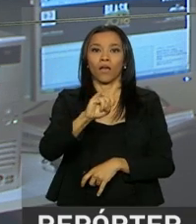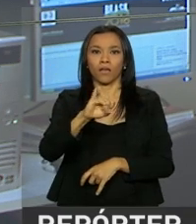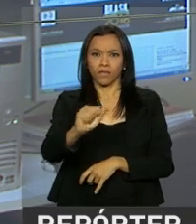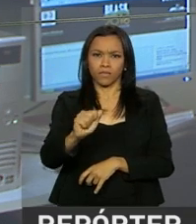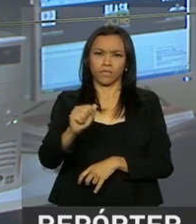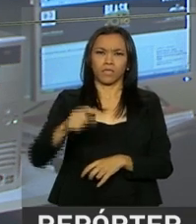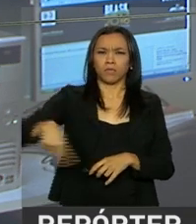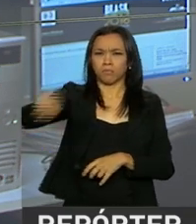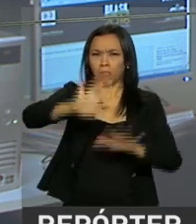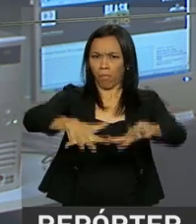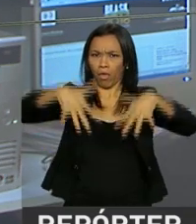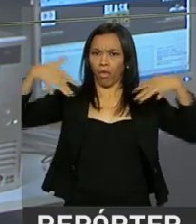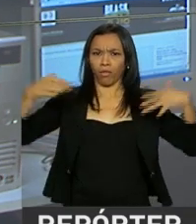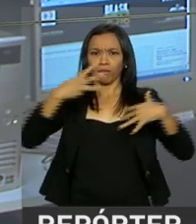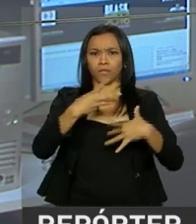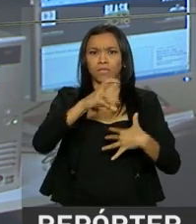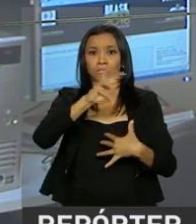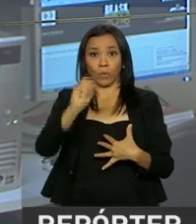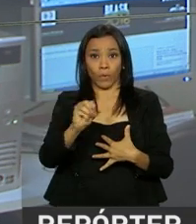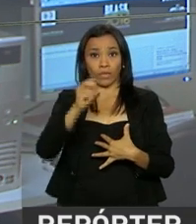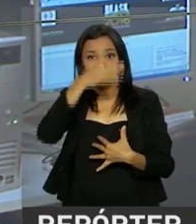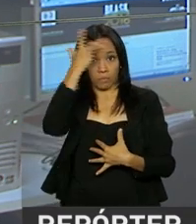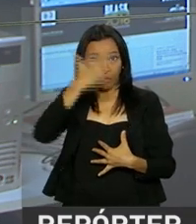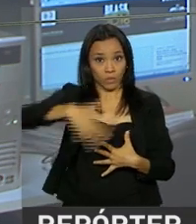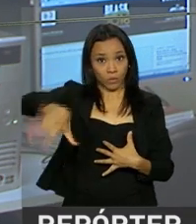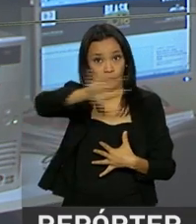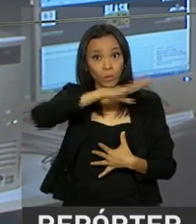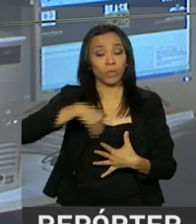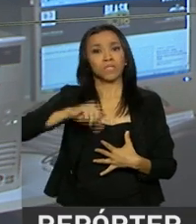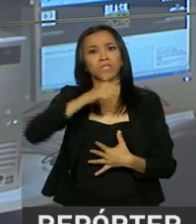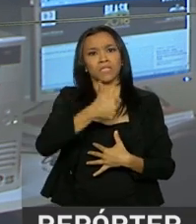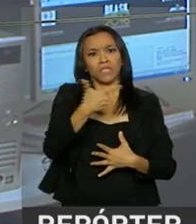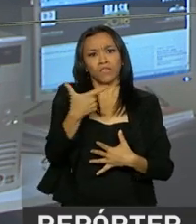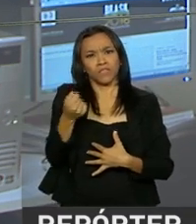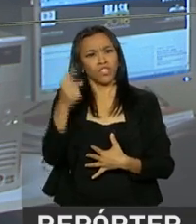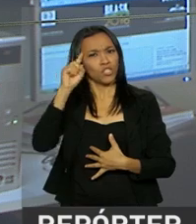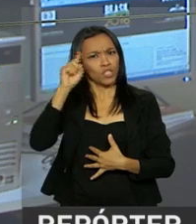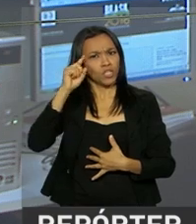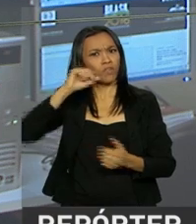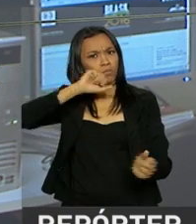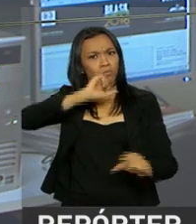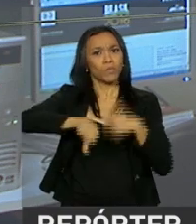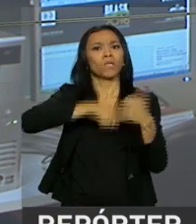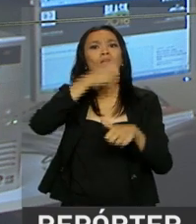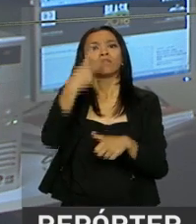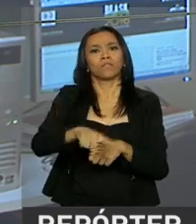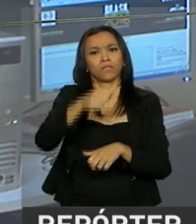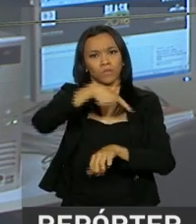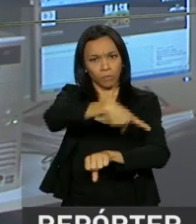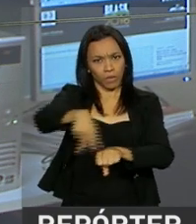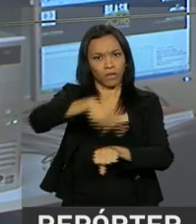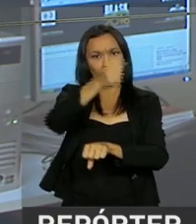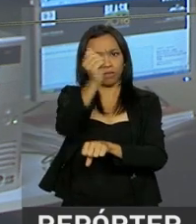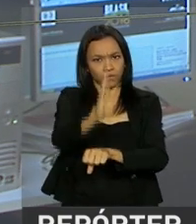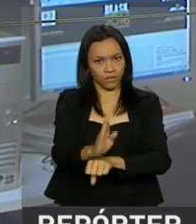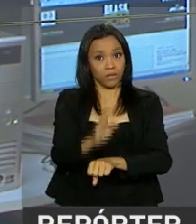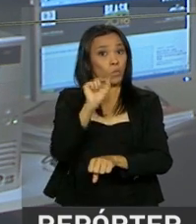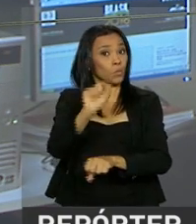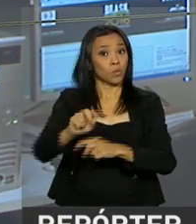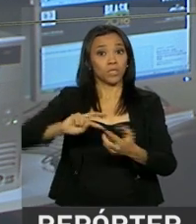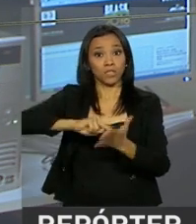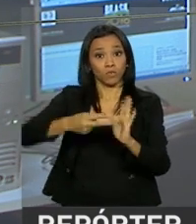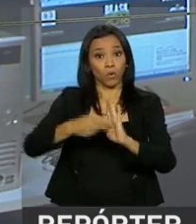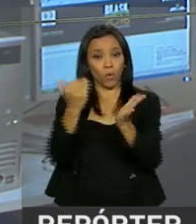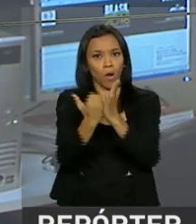350 empresários, Temer disse que os últimos 120 dias foram de transformações no país, o que resultou em aumento